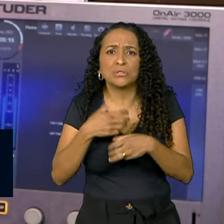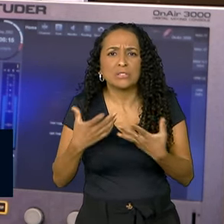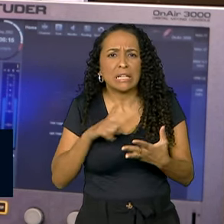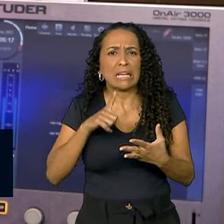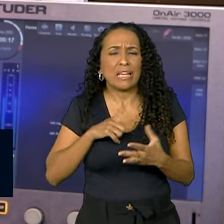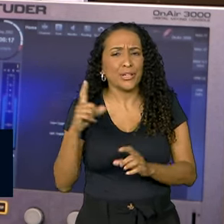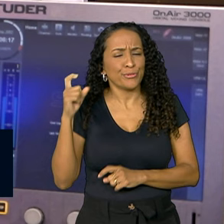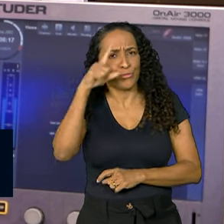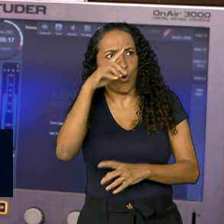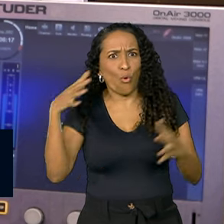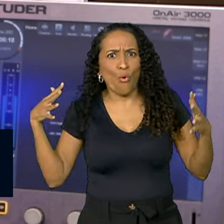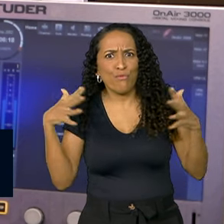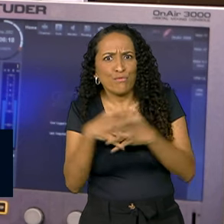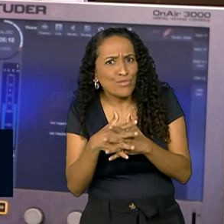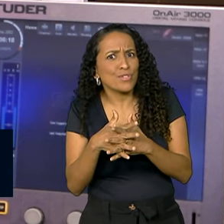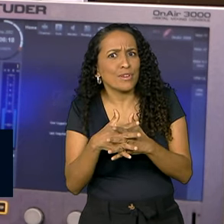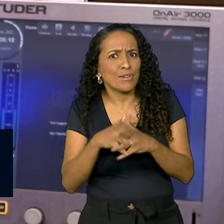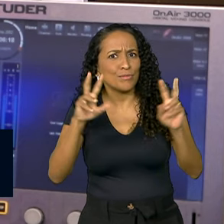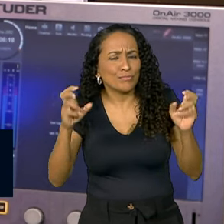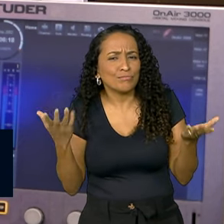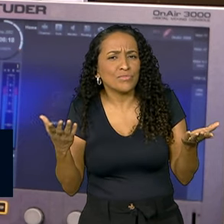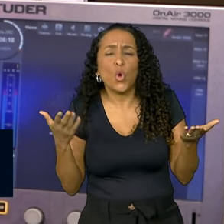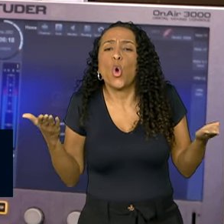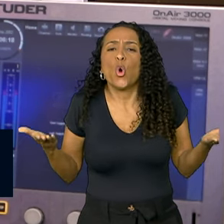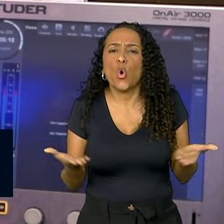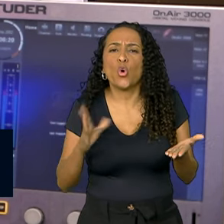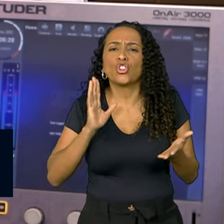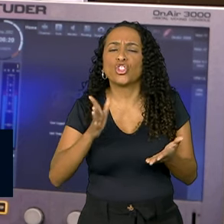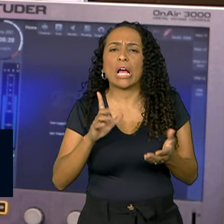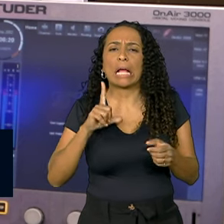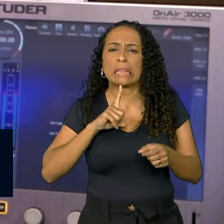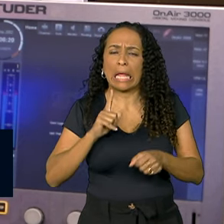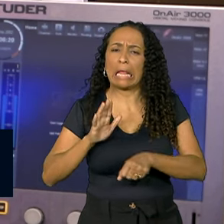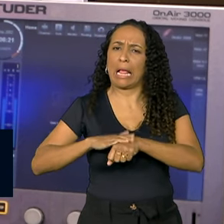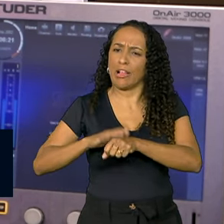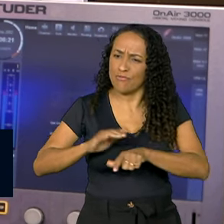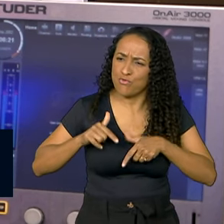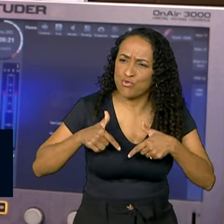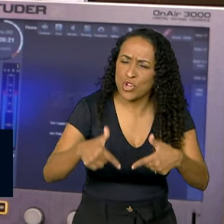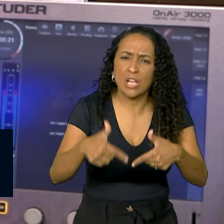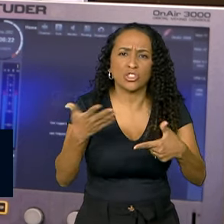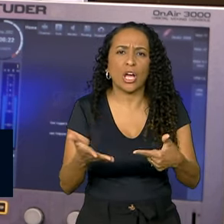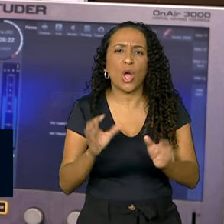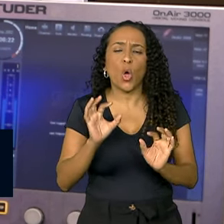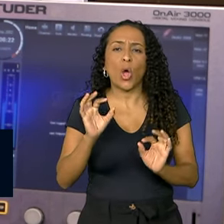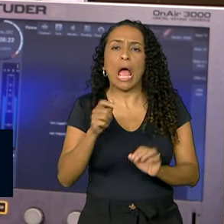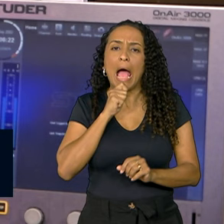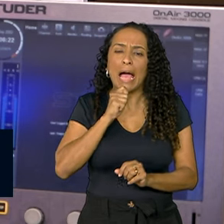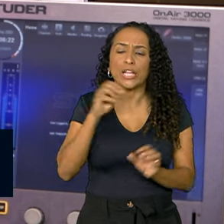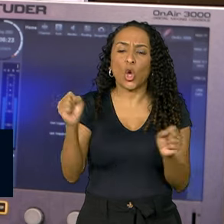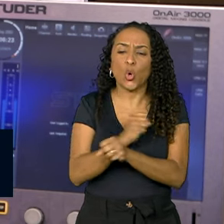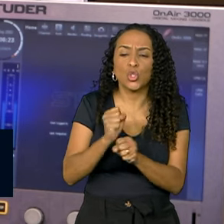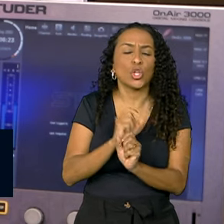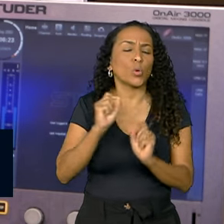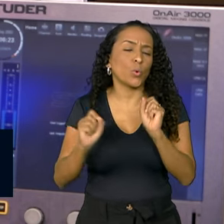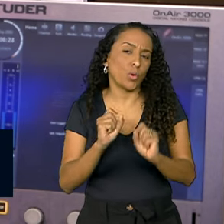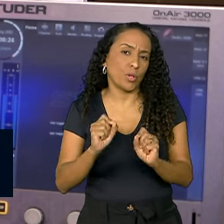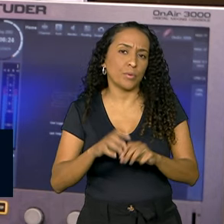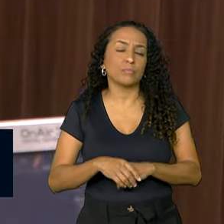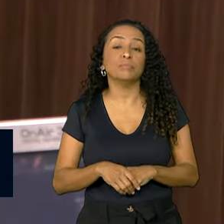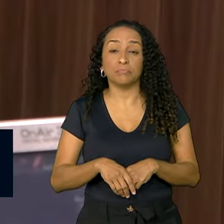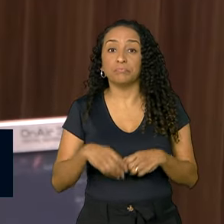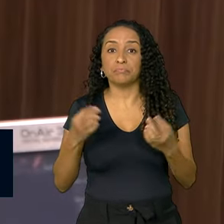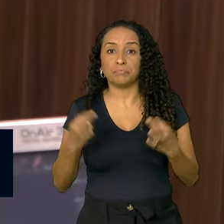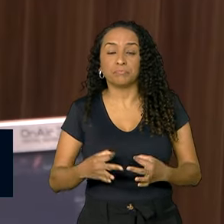certa confusão quando se fala disso o que hoje já está operacional e o que está em construção no que se refere a isso